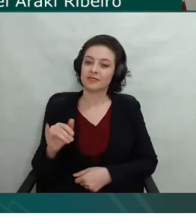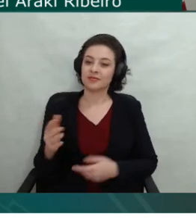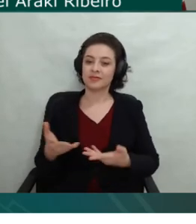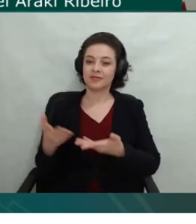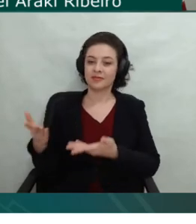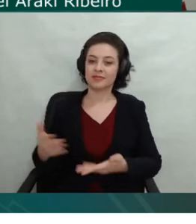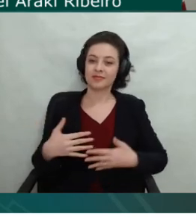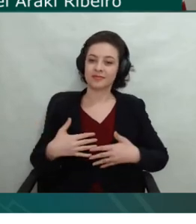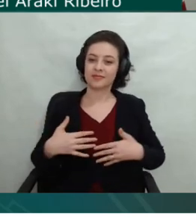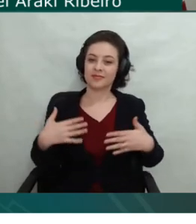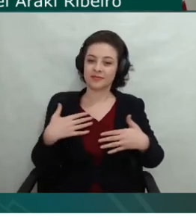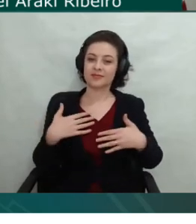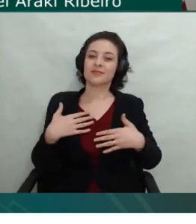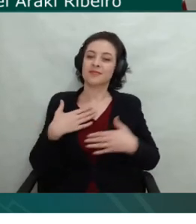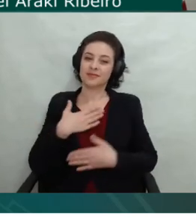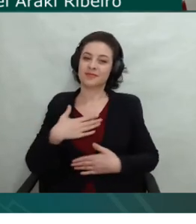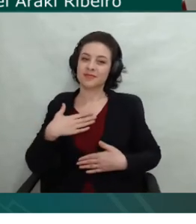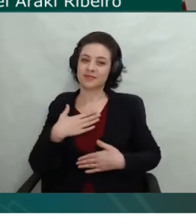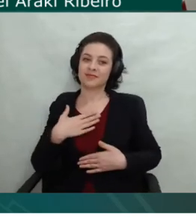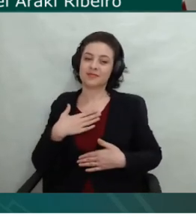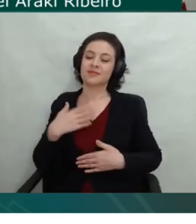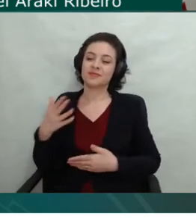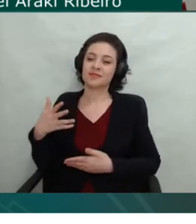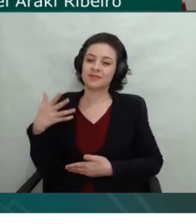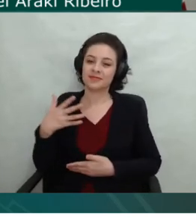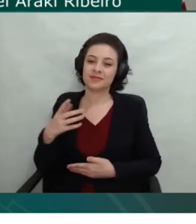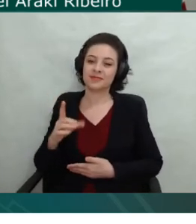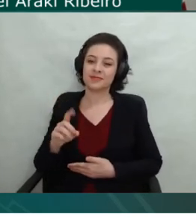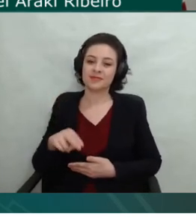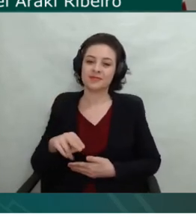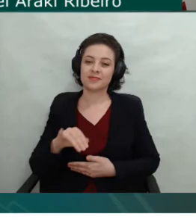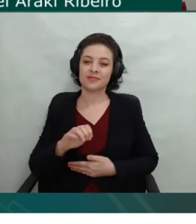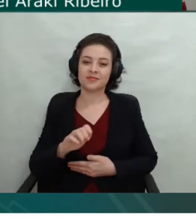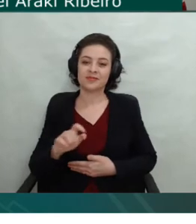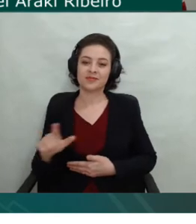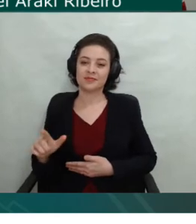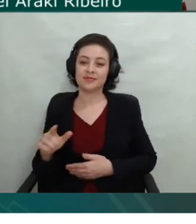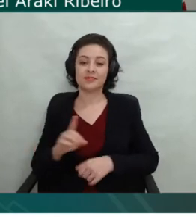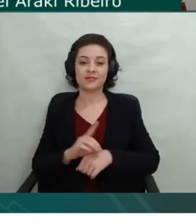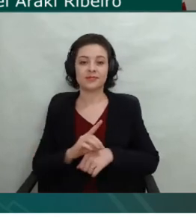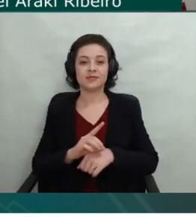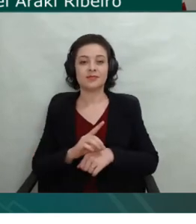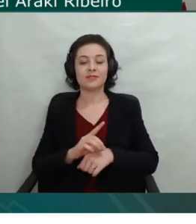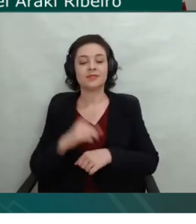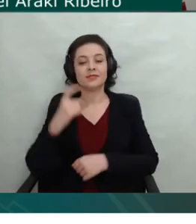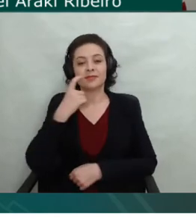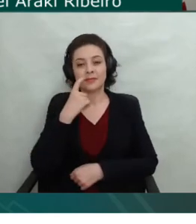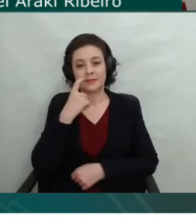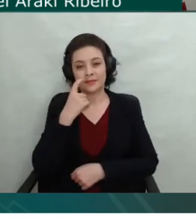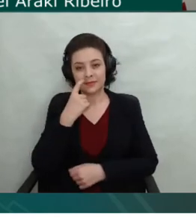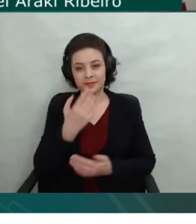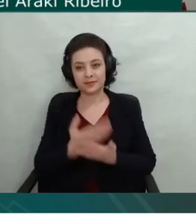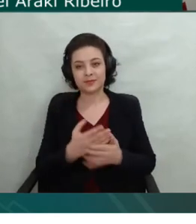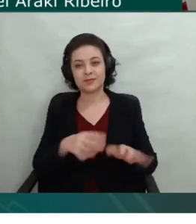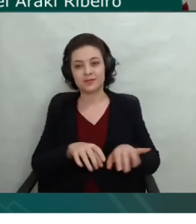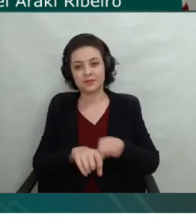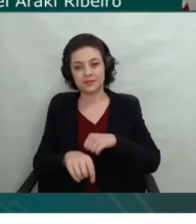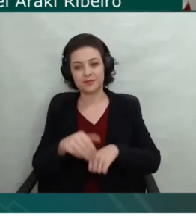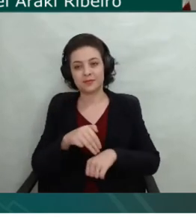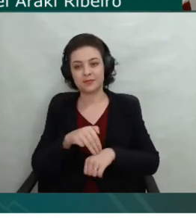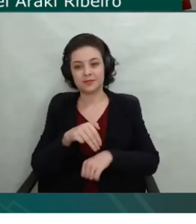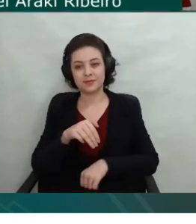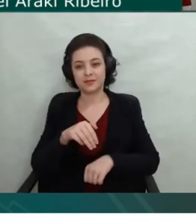palestra dele. O Daniel fez odontologia né, graduação e mestrado, depois